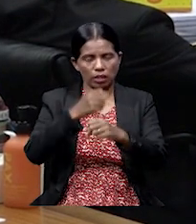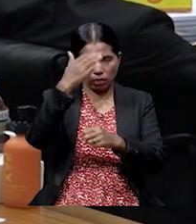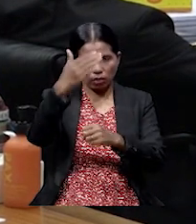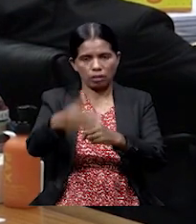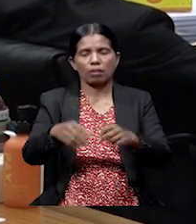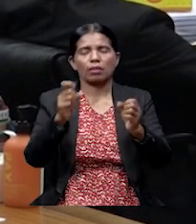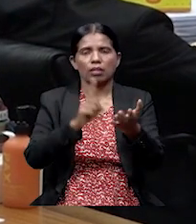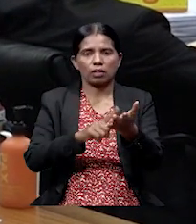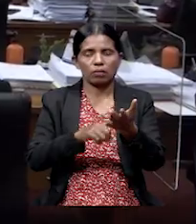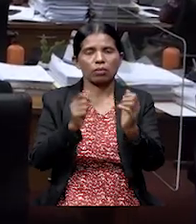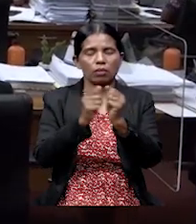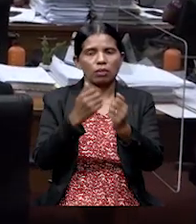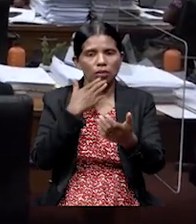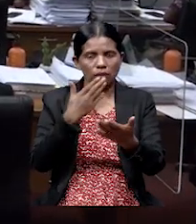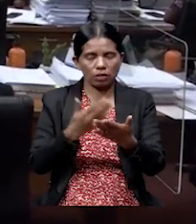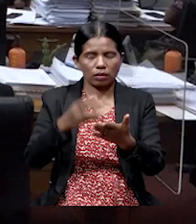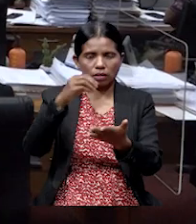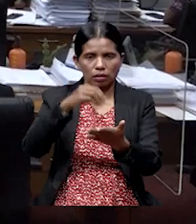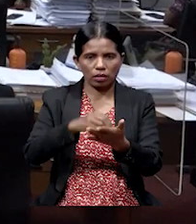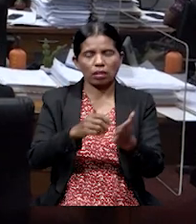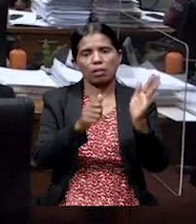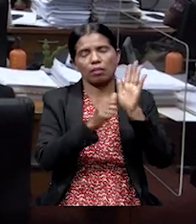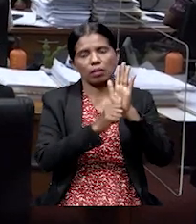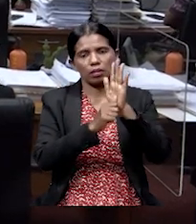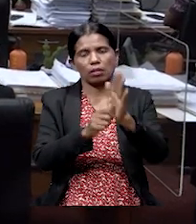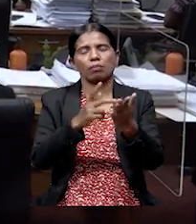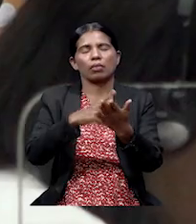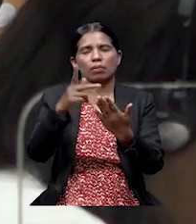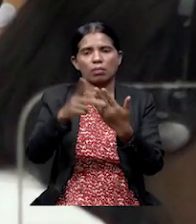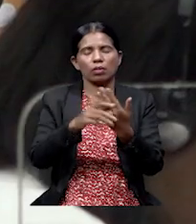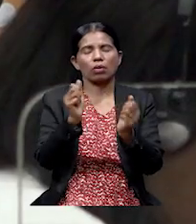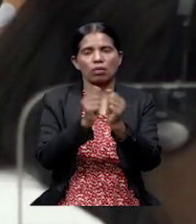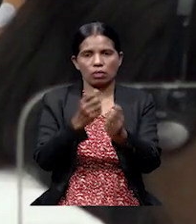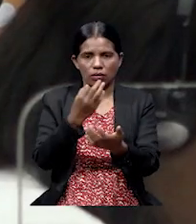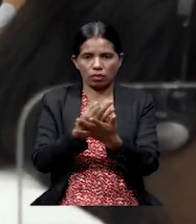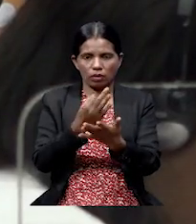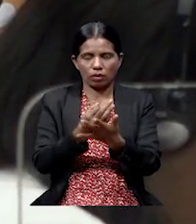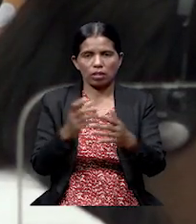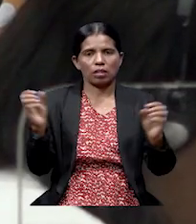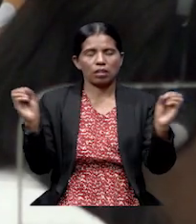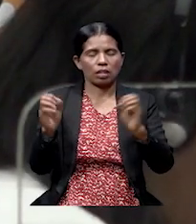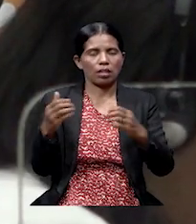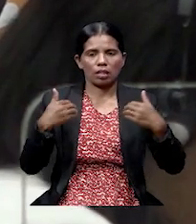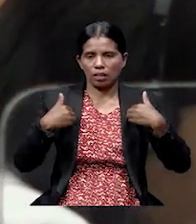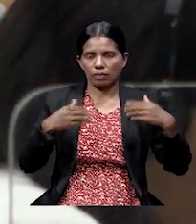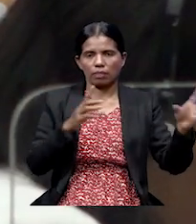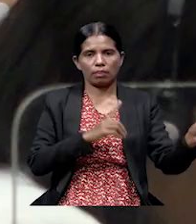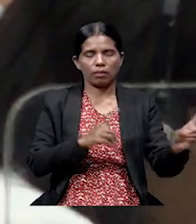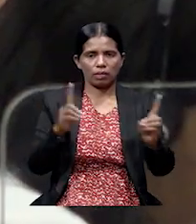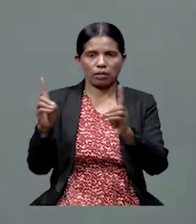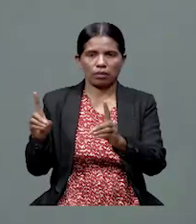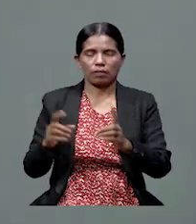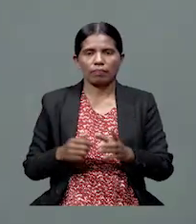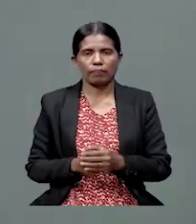bele discute hodiak atu prevene apresenta de programa orçamento, mai bela iha implementação.